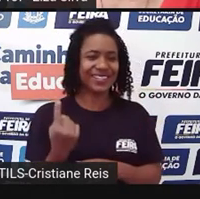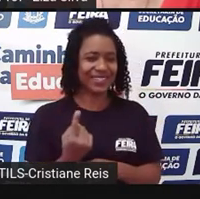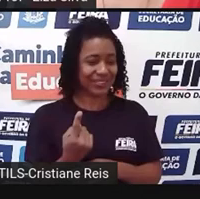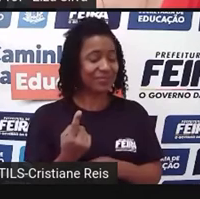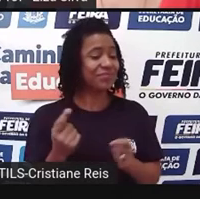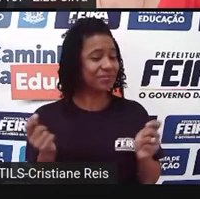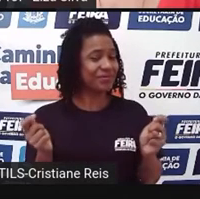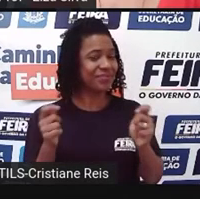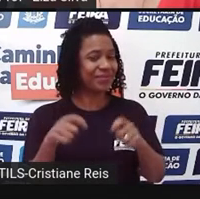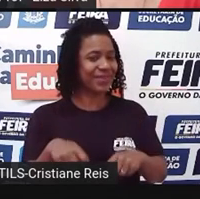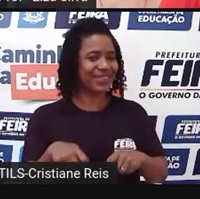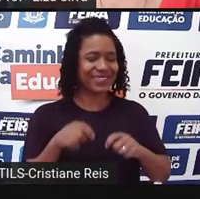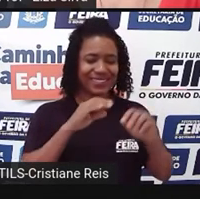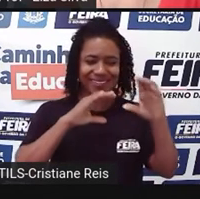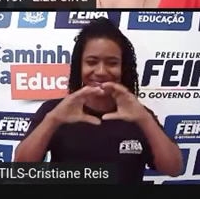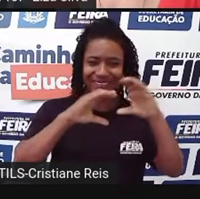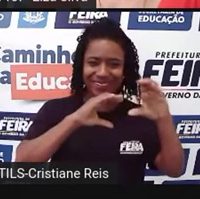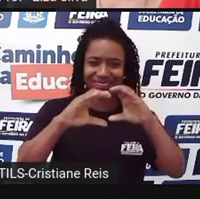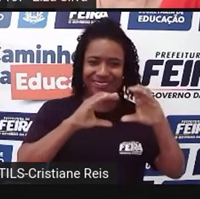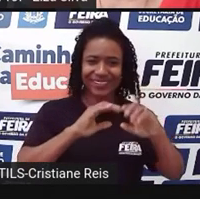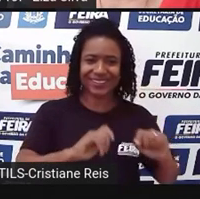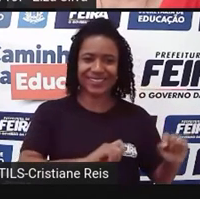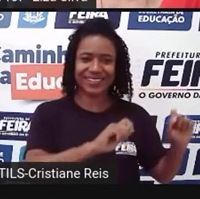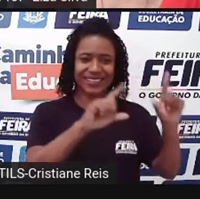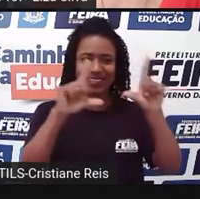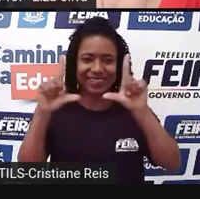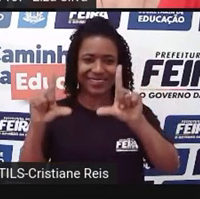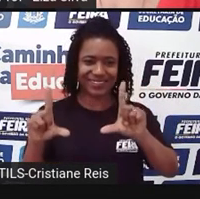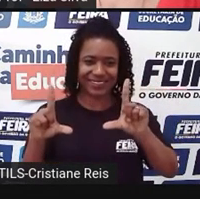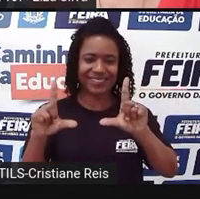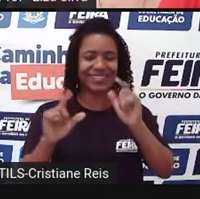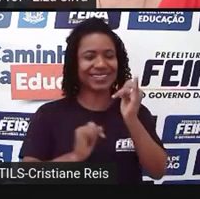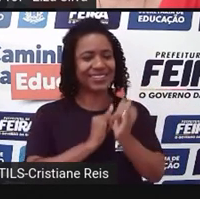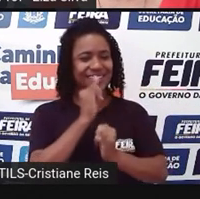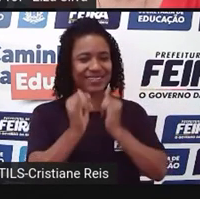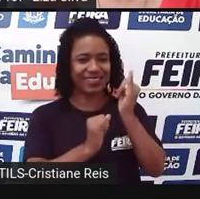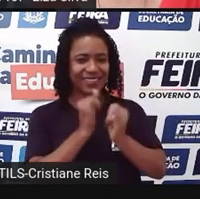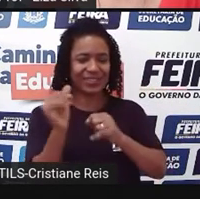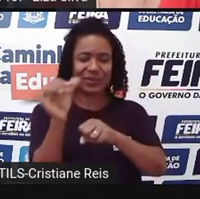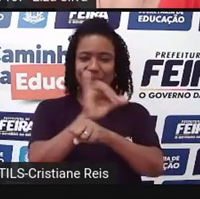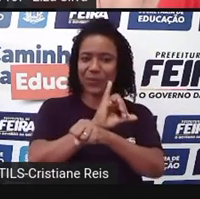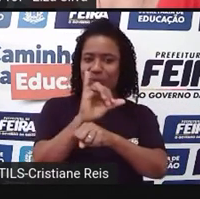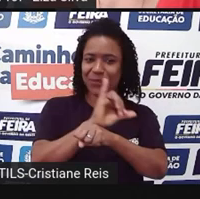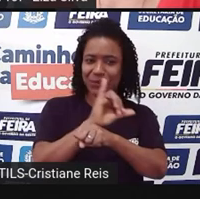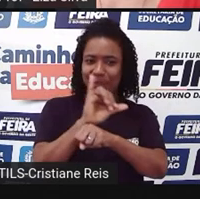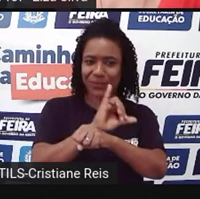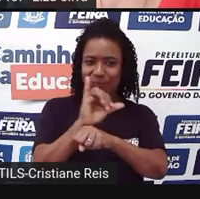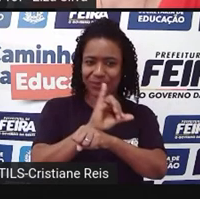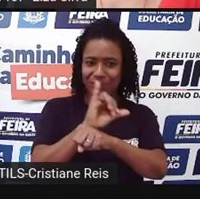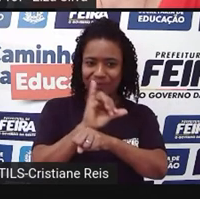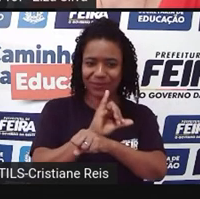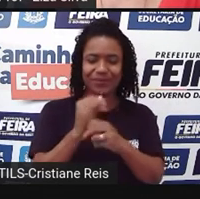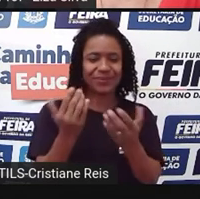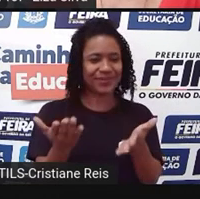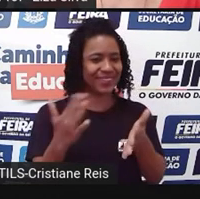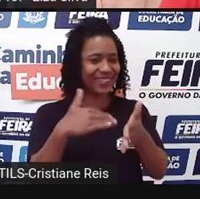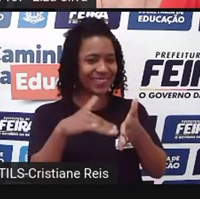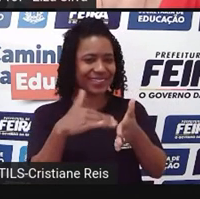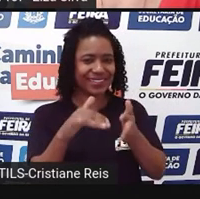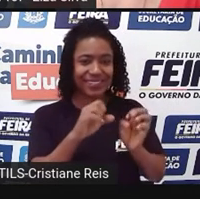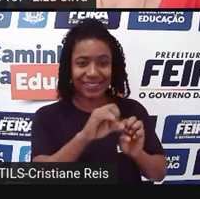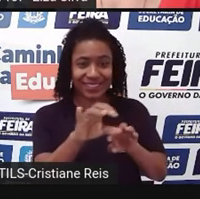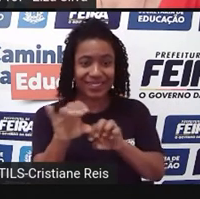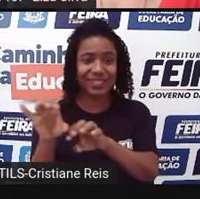possibilitando que a gente se comunique por meio da televisão e por meio dos vídeos no canal da Seduc no